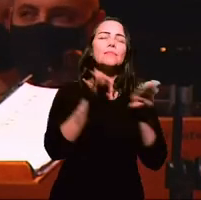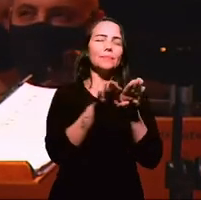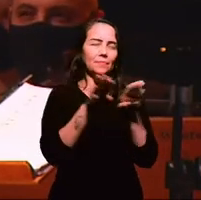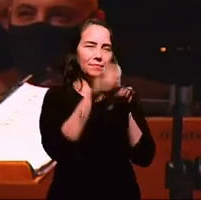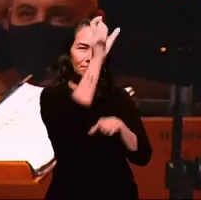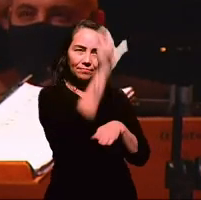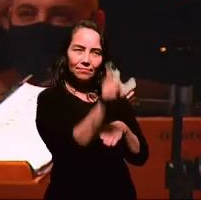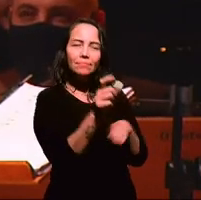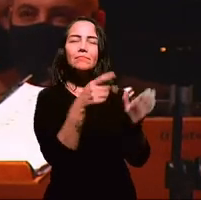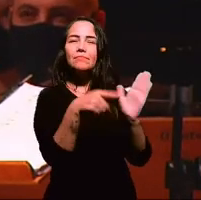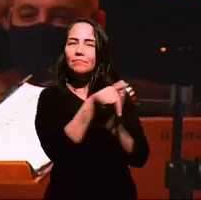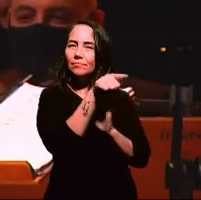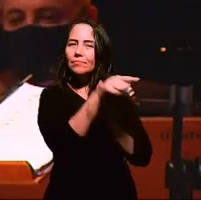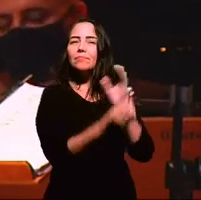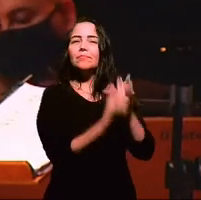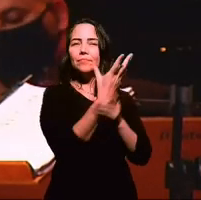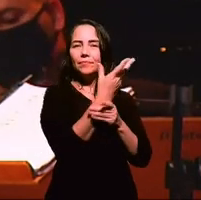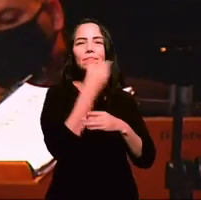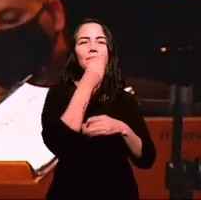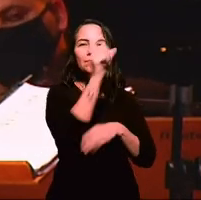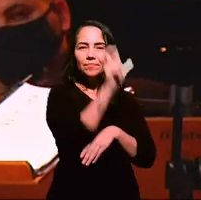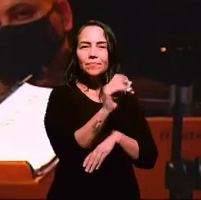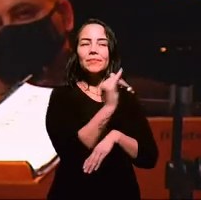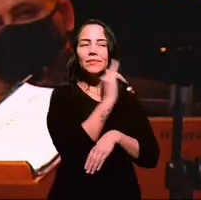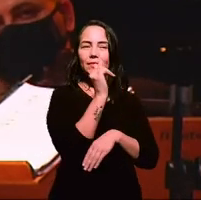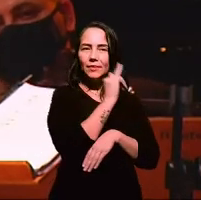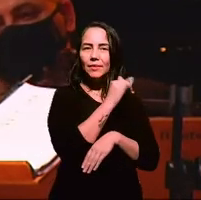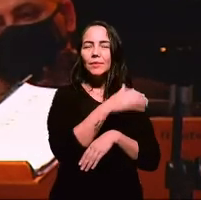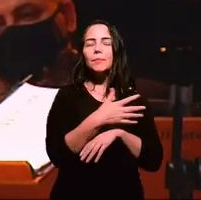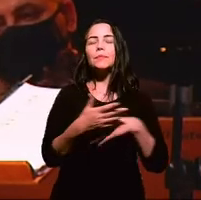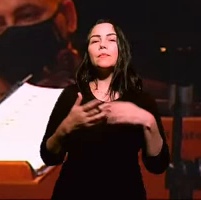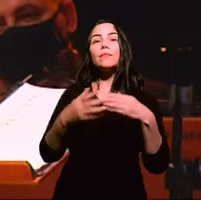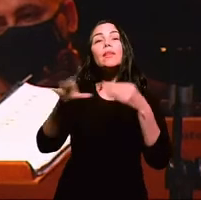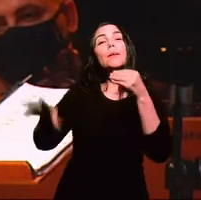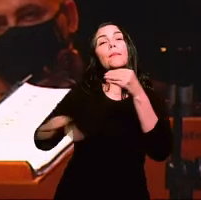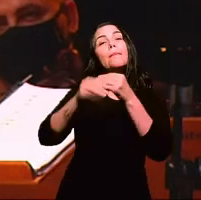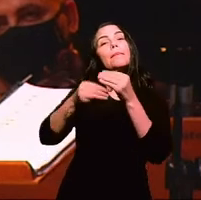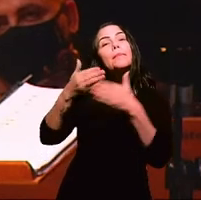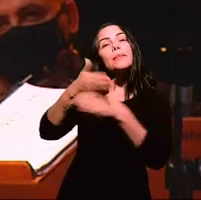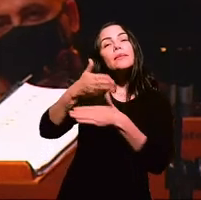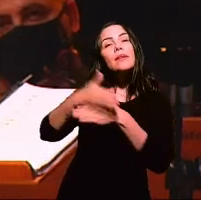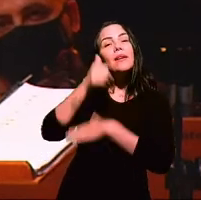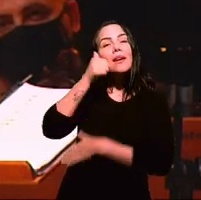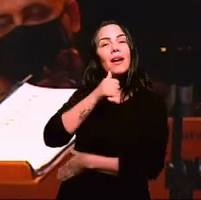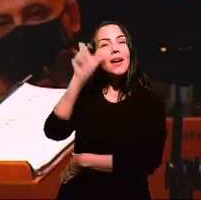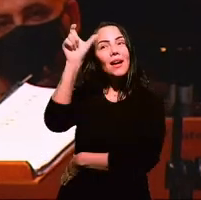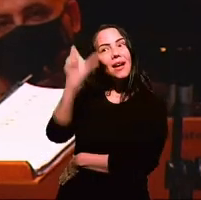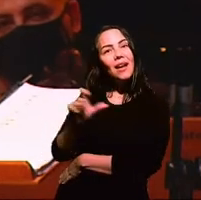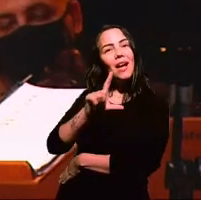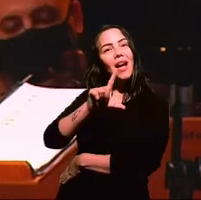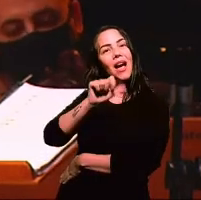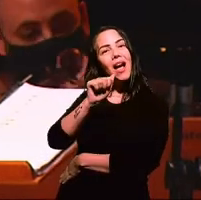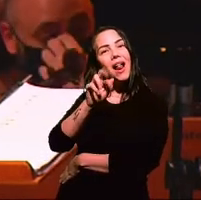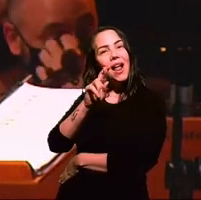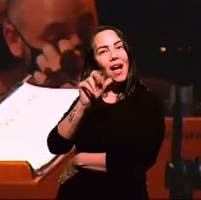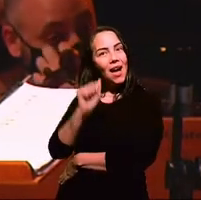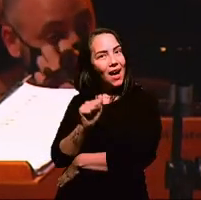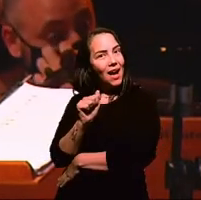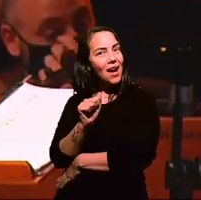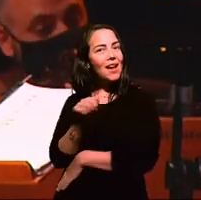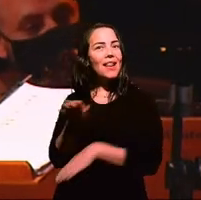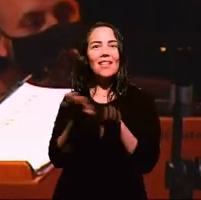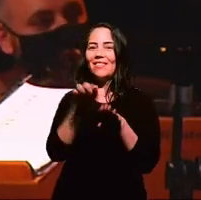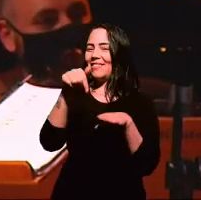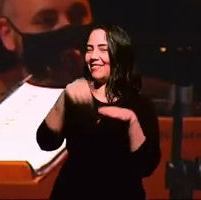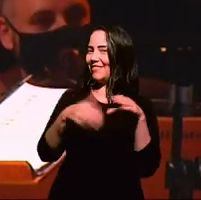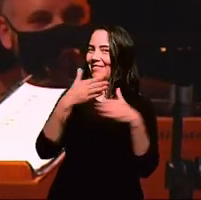compositor Morricone, na qual nós teremos a participação da Lara, uma cantora, uma soprano, também prata